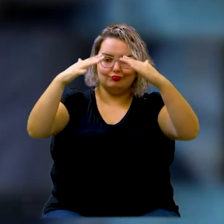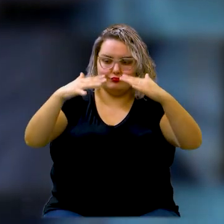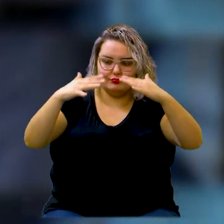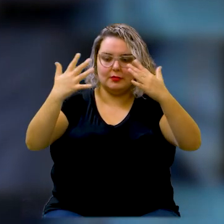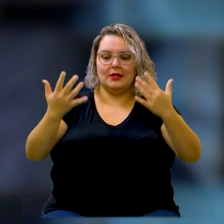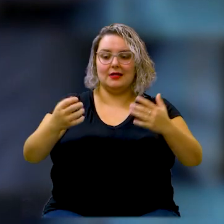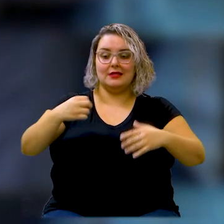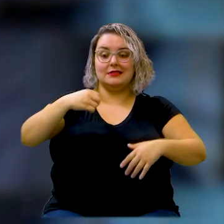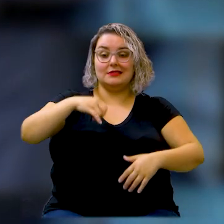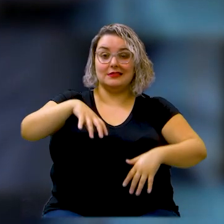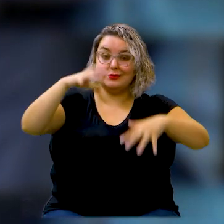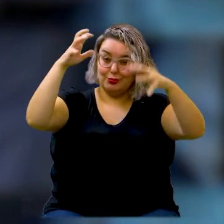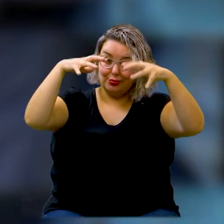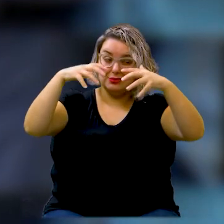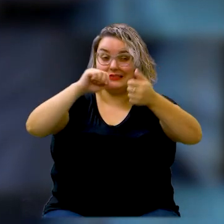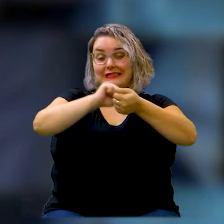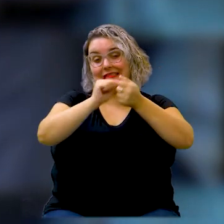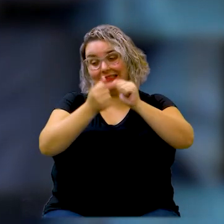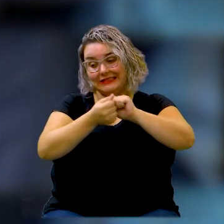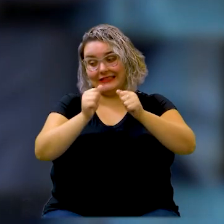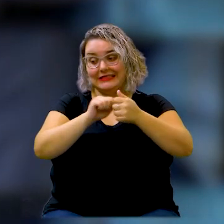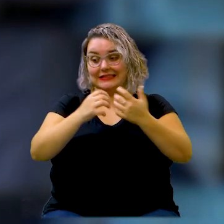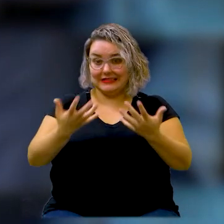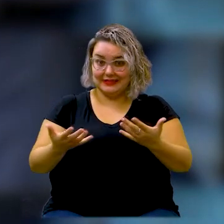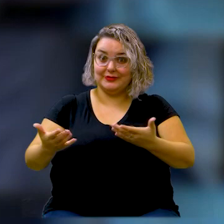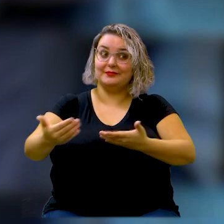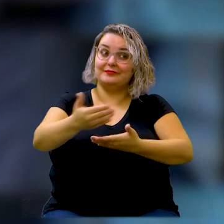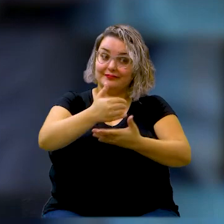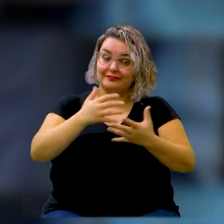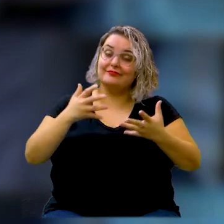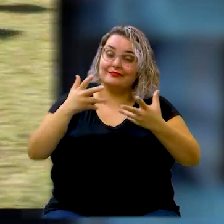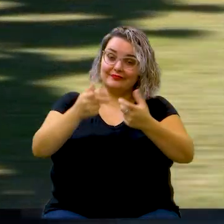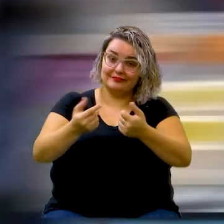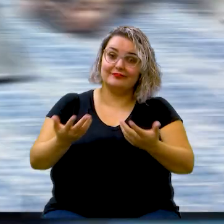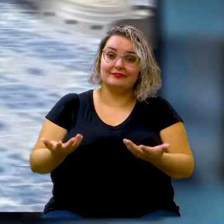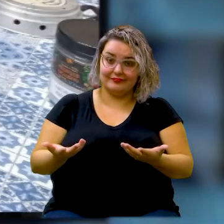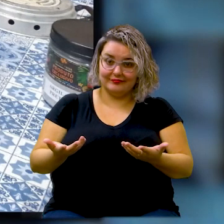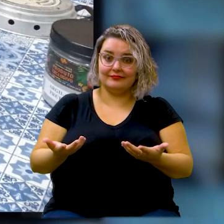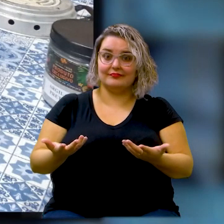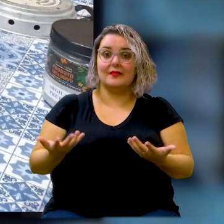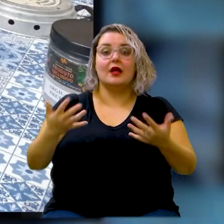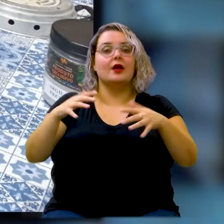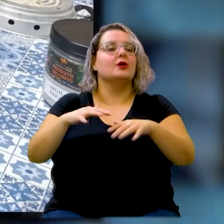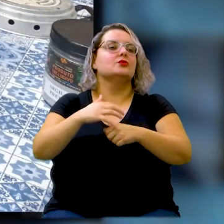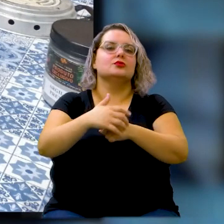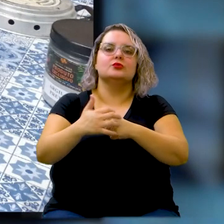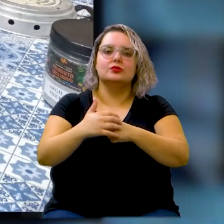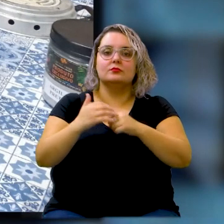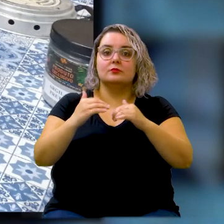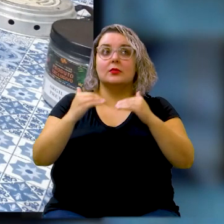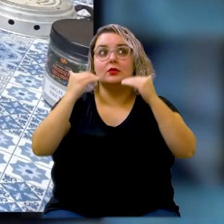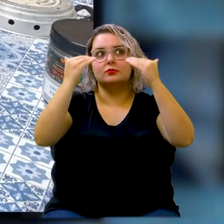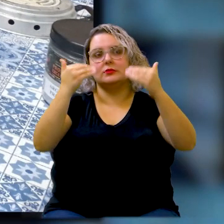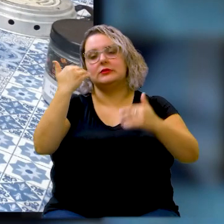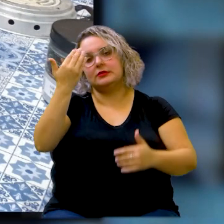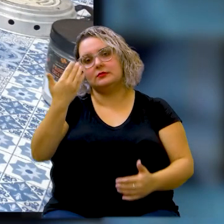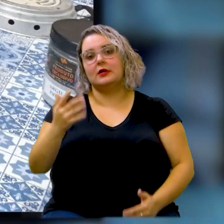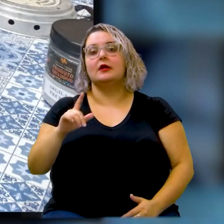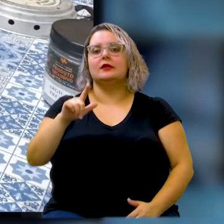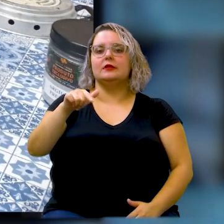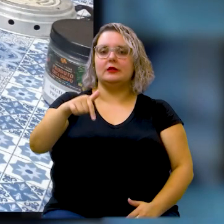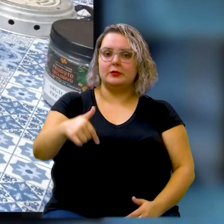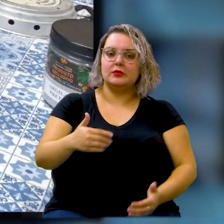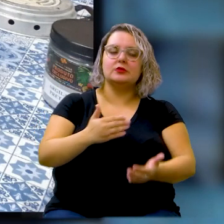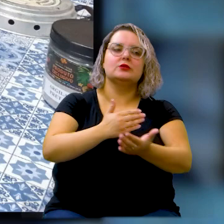tem que dar um jeitinho da identidade de acolher todo mundo, né? A inclusão digital era no andar de cima. A partir do momento